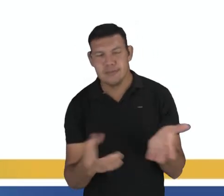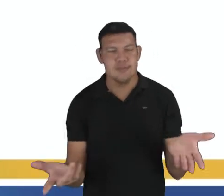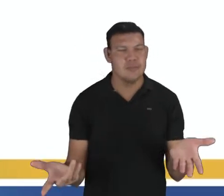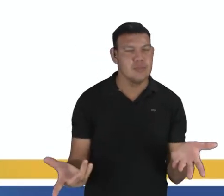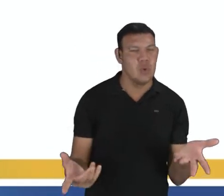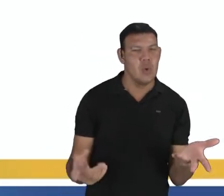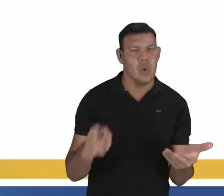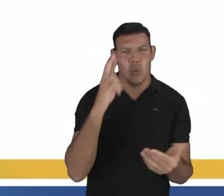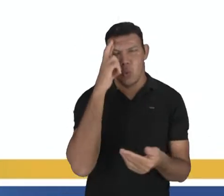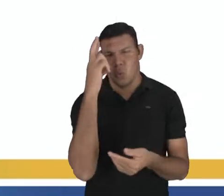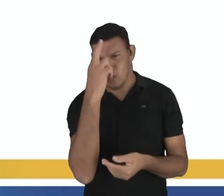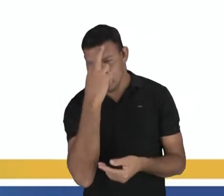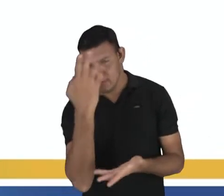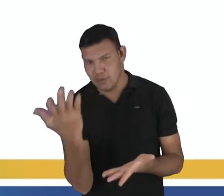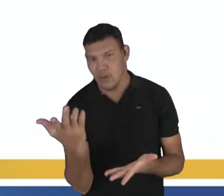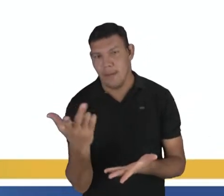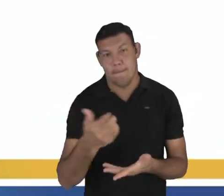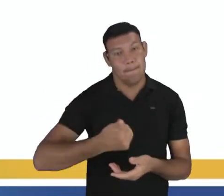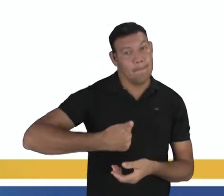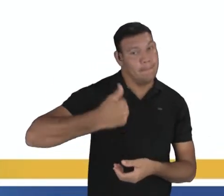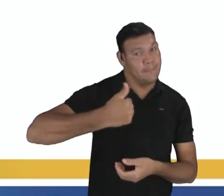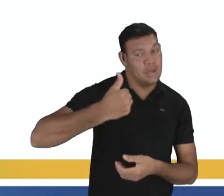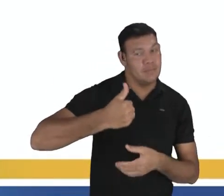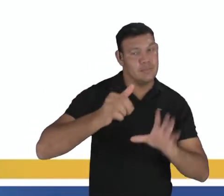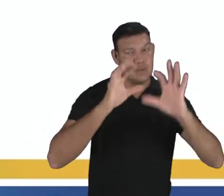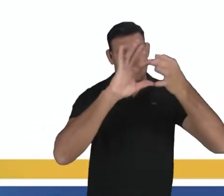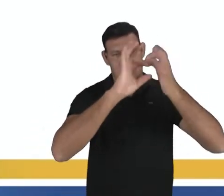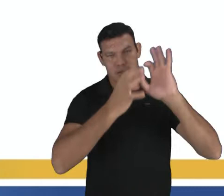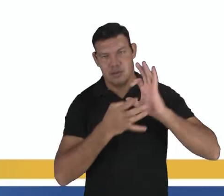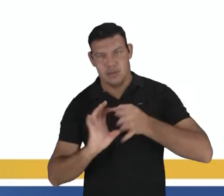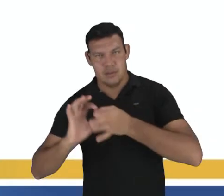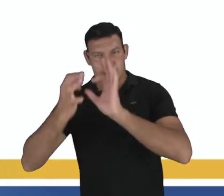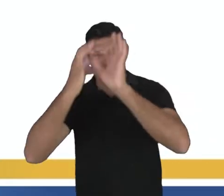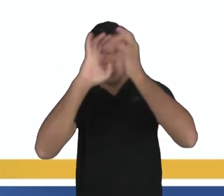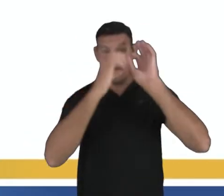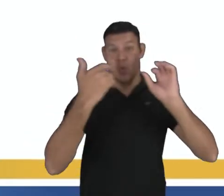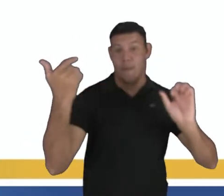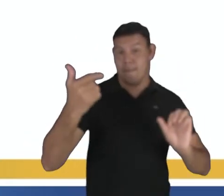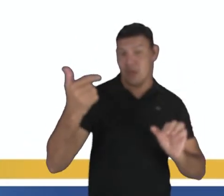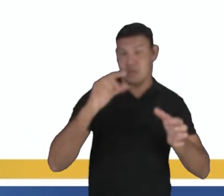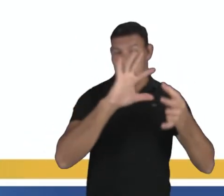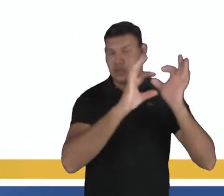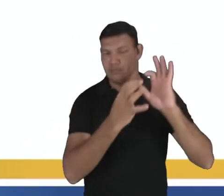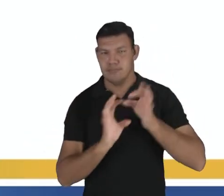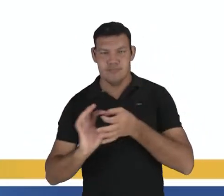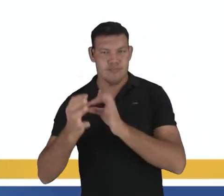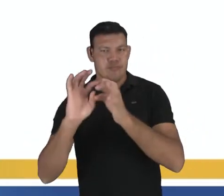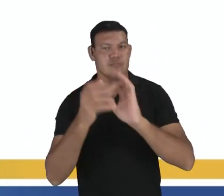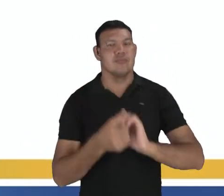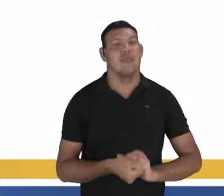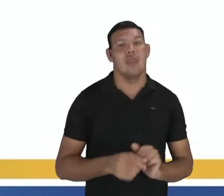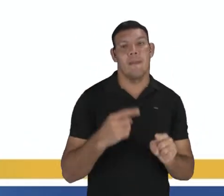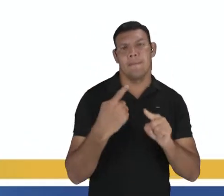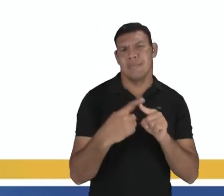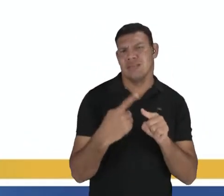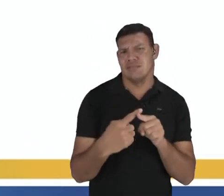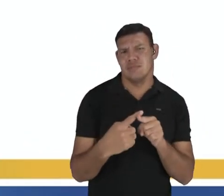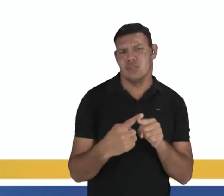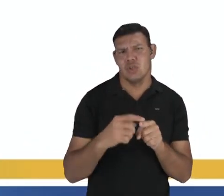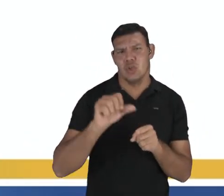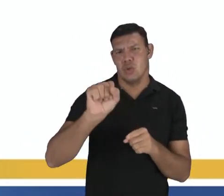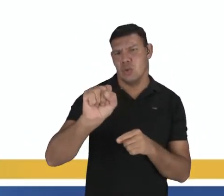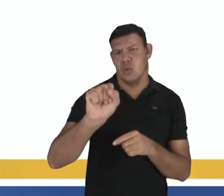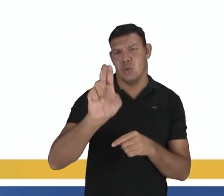historiadores chamam de primeiro ciclo da borracha, o segundo ciclo da borracha, outros chamam de surto, né? Porque